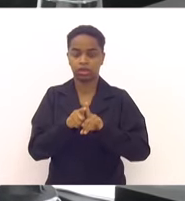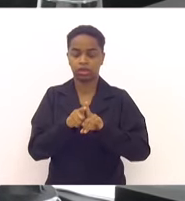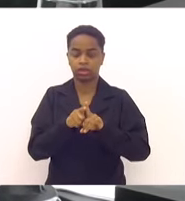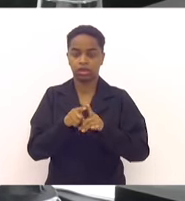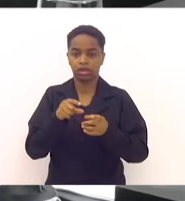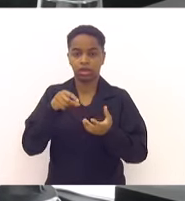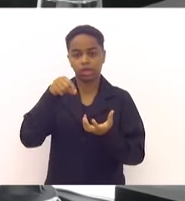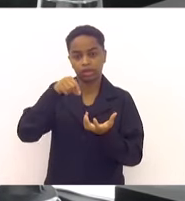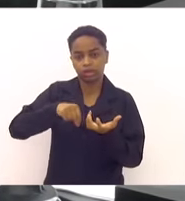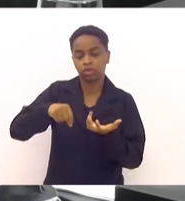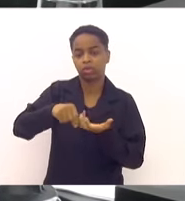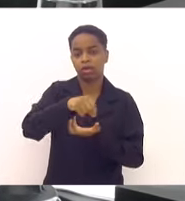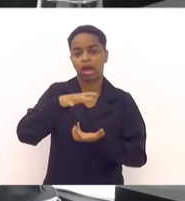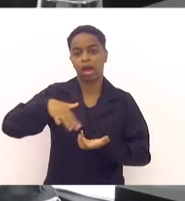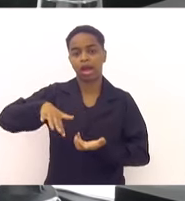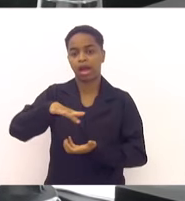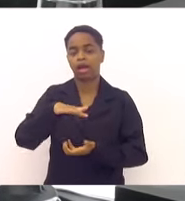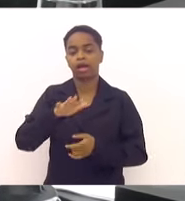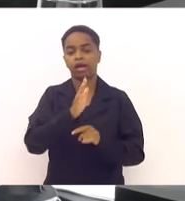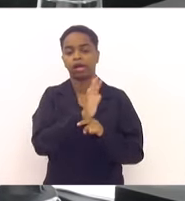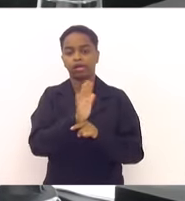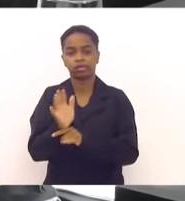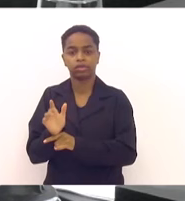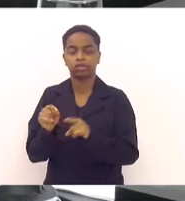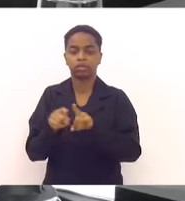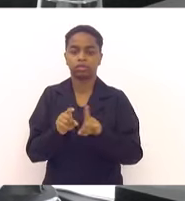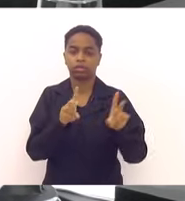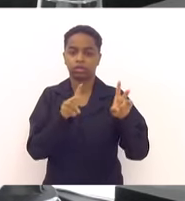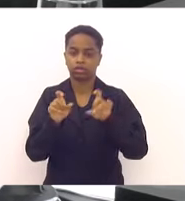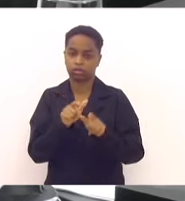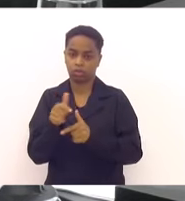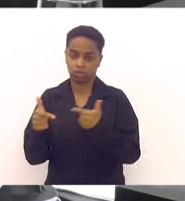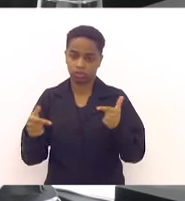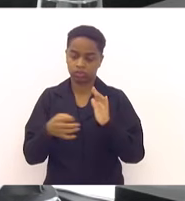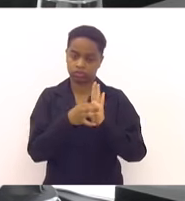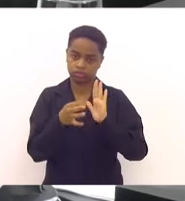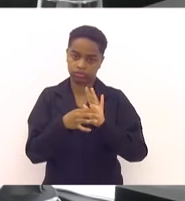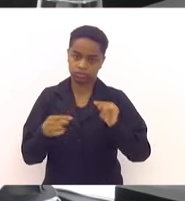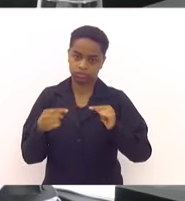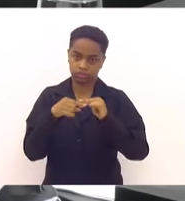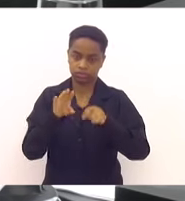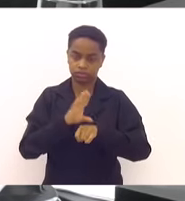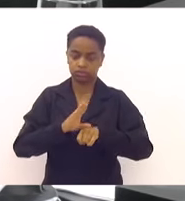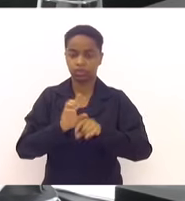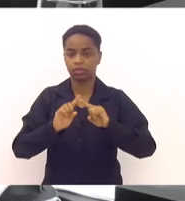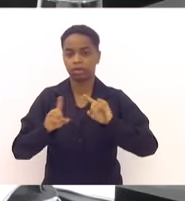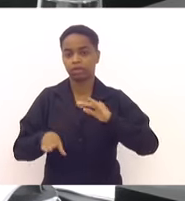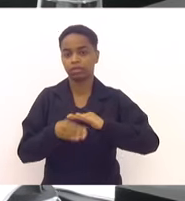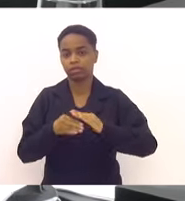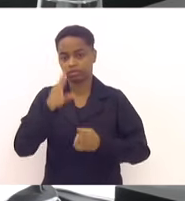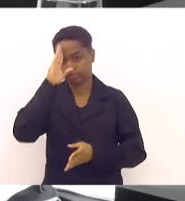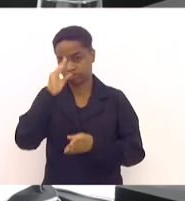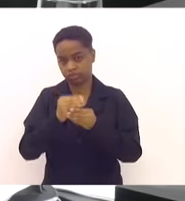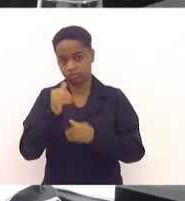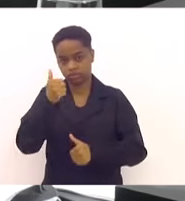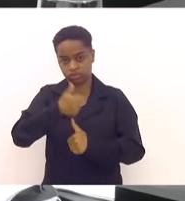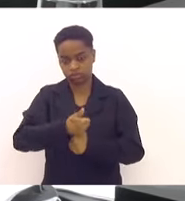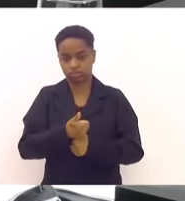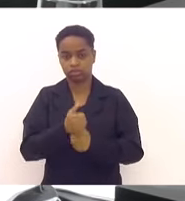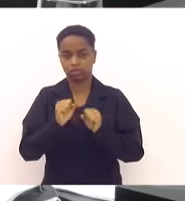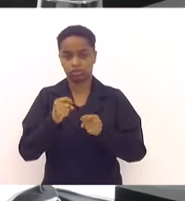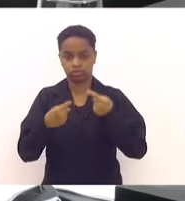que menciona e dá outras providências. O parecer é pela constitucionalidade com emendas, concluindo por substitutivo. Em